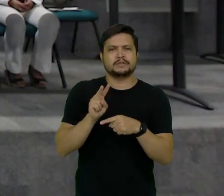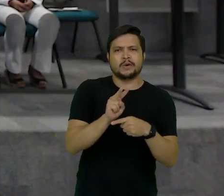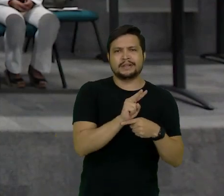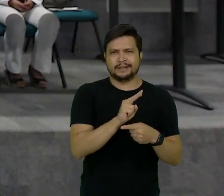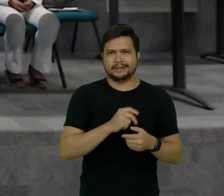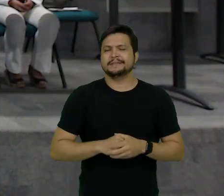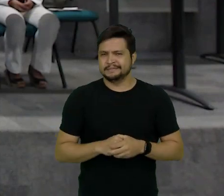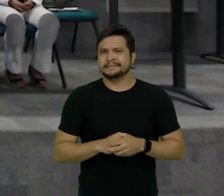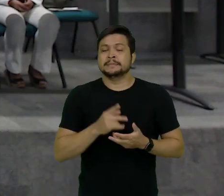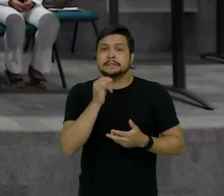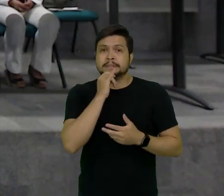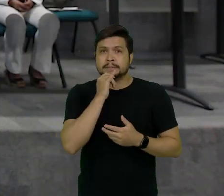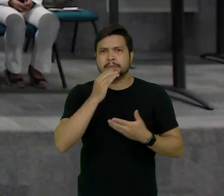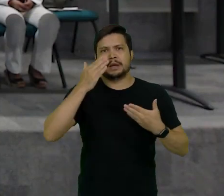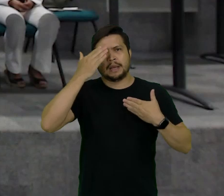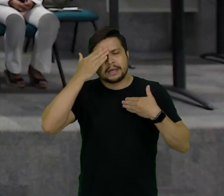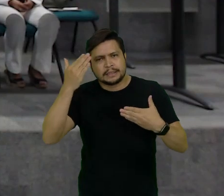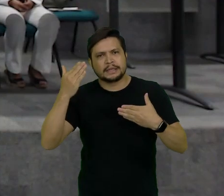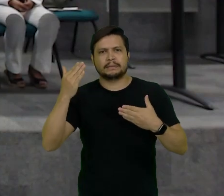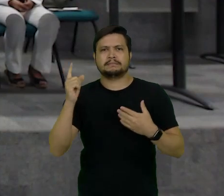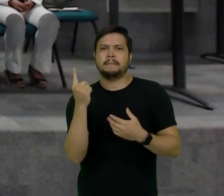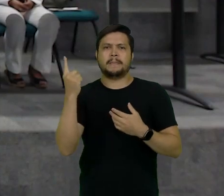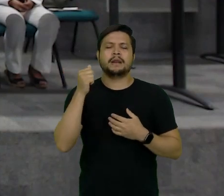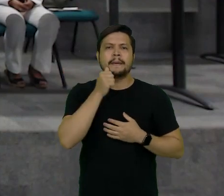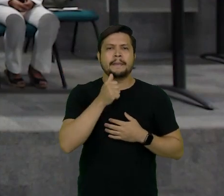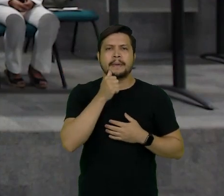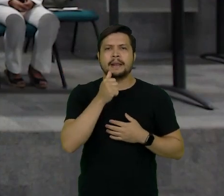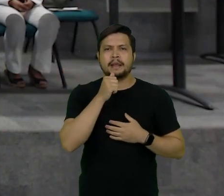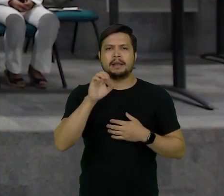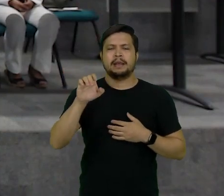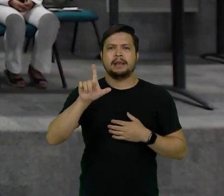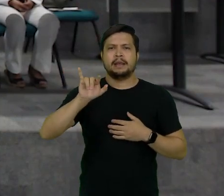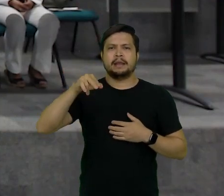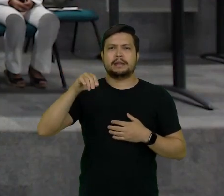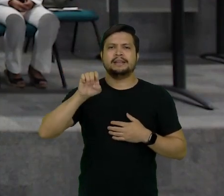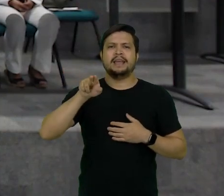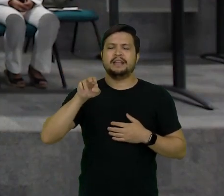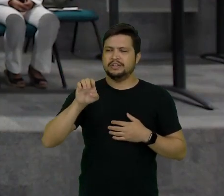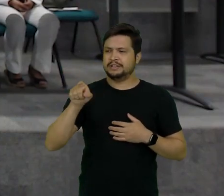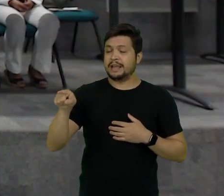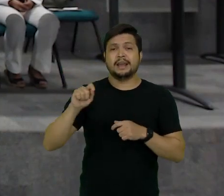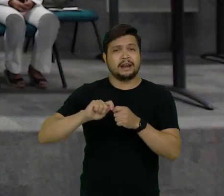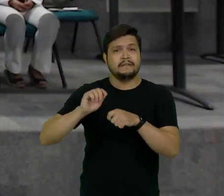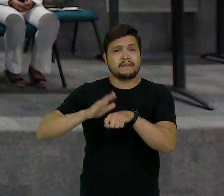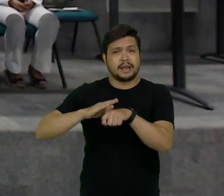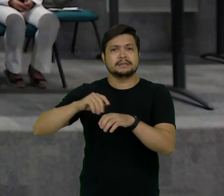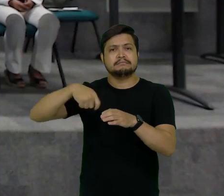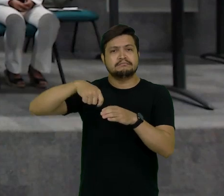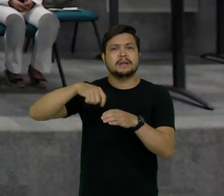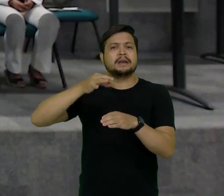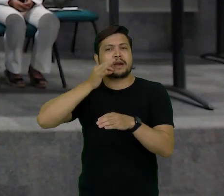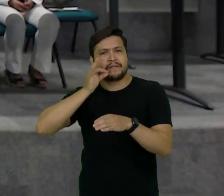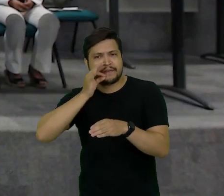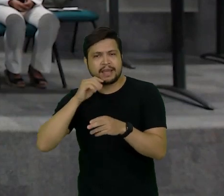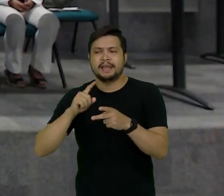agradecer profundamente Dona Eliene, que é a nossa veterana, né? Por todo o cafezinho, por todo o